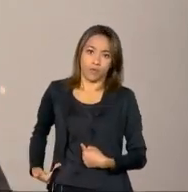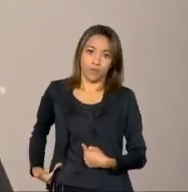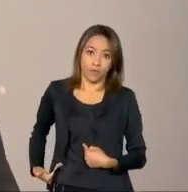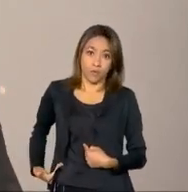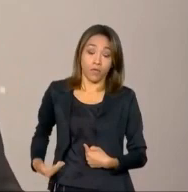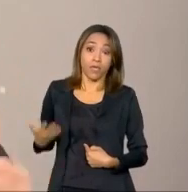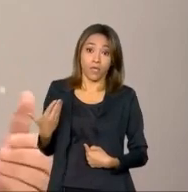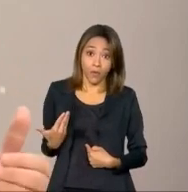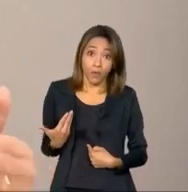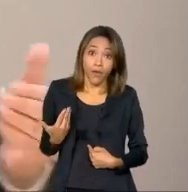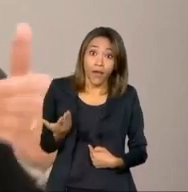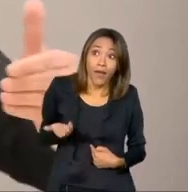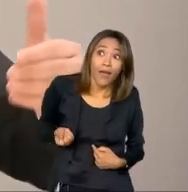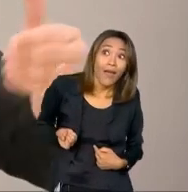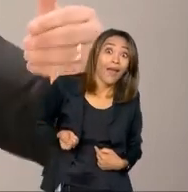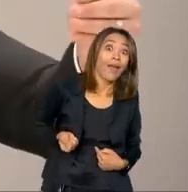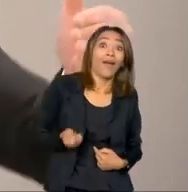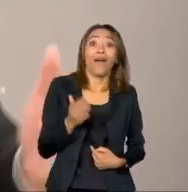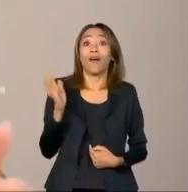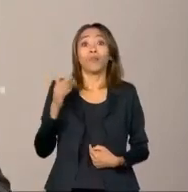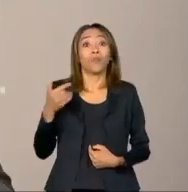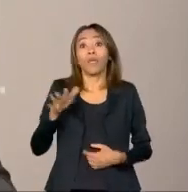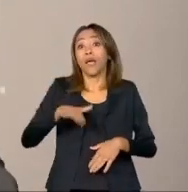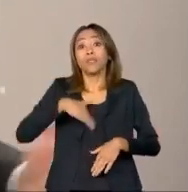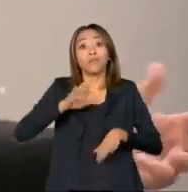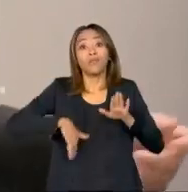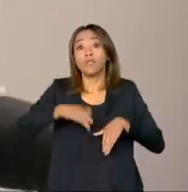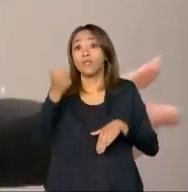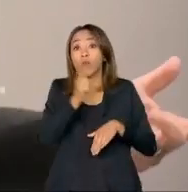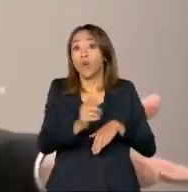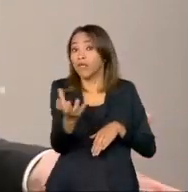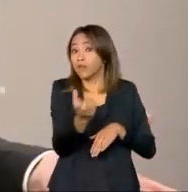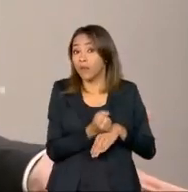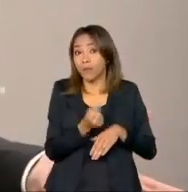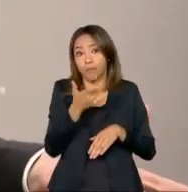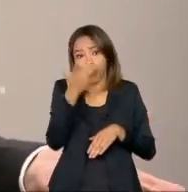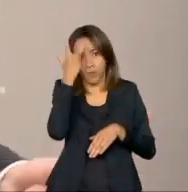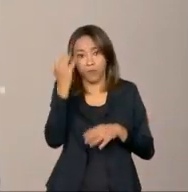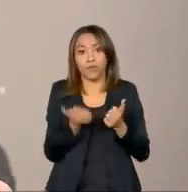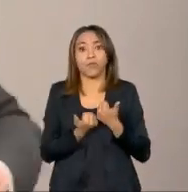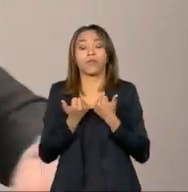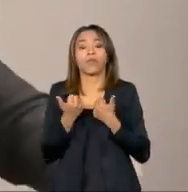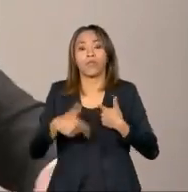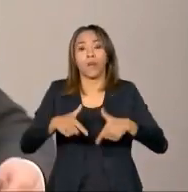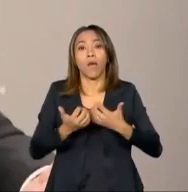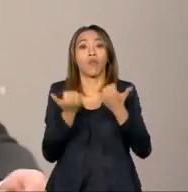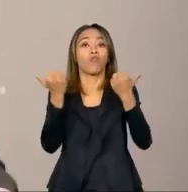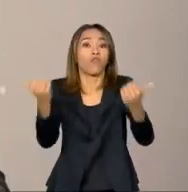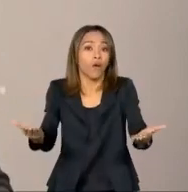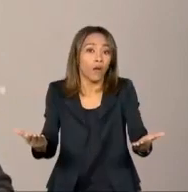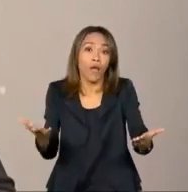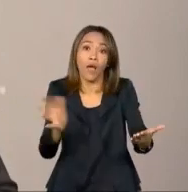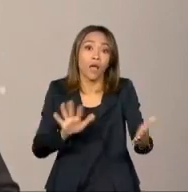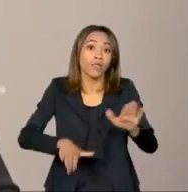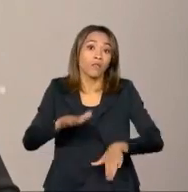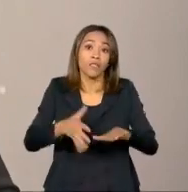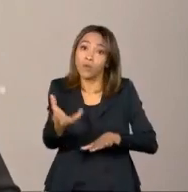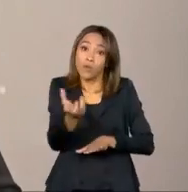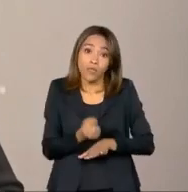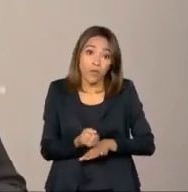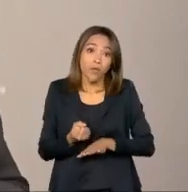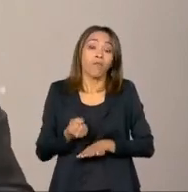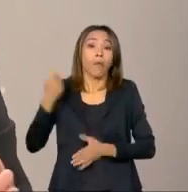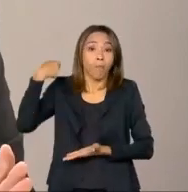alto. As pessoas, às vezes, nem recebem, nem todo mês fazem isso. Muita gente que trabalha para fora, às vezes, não recebe para poder pagar aquele valor